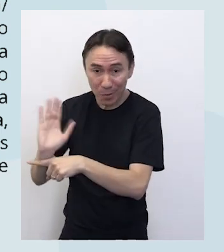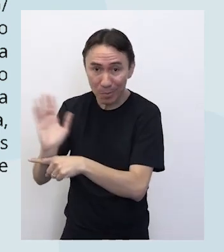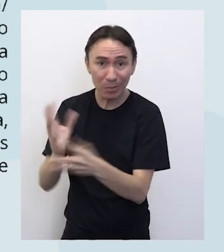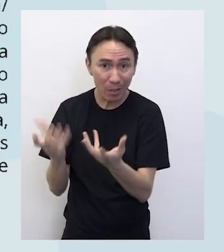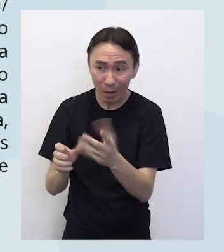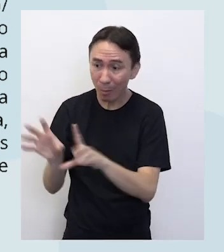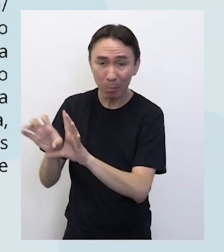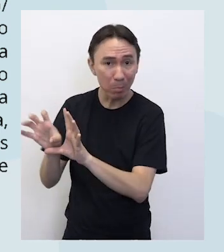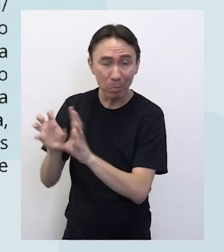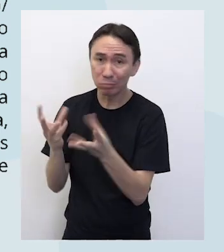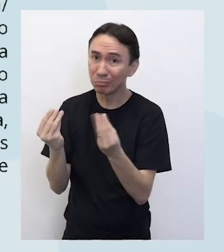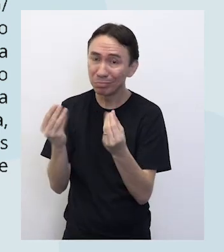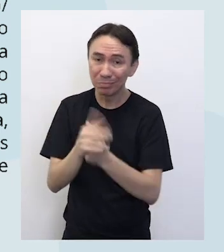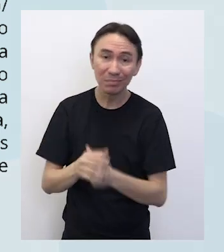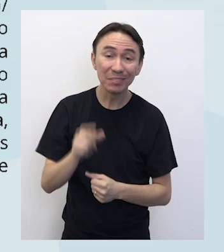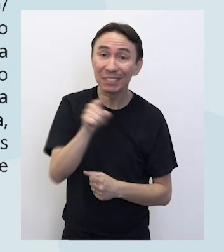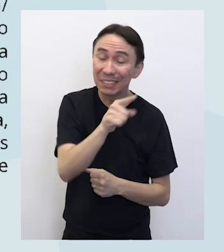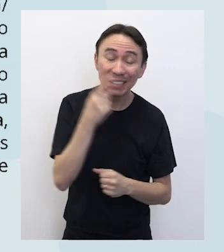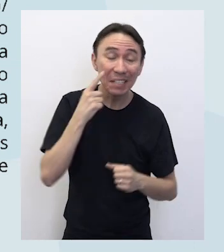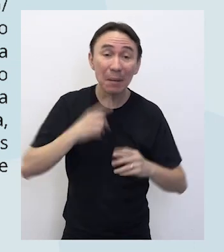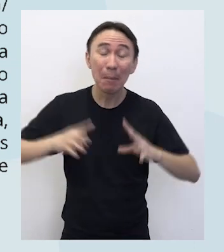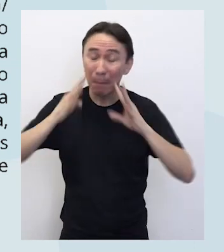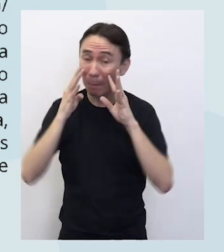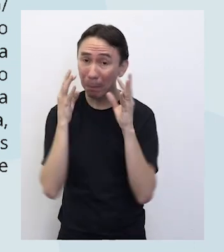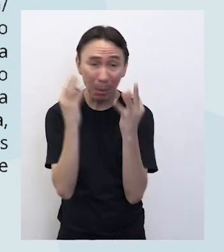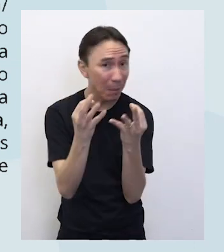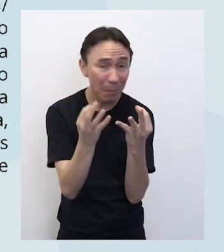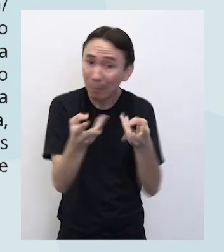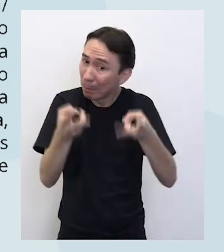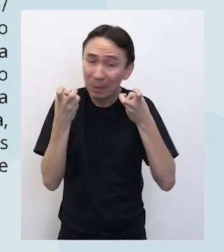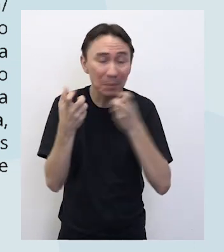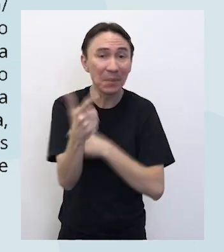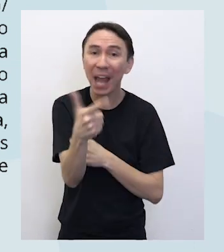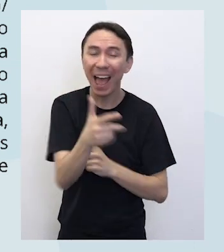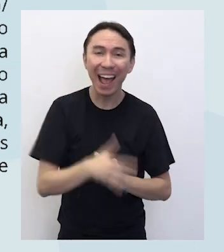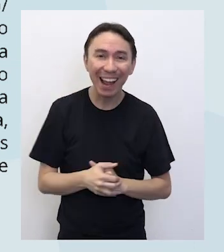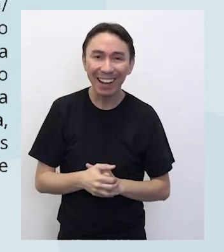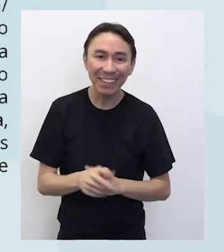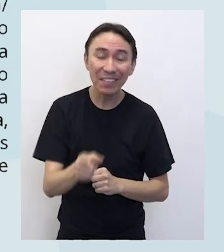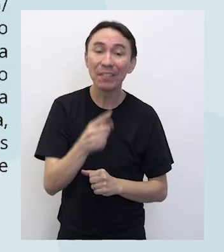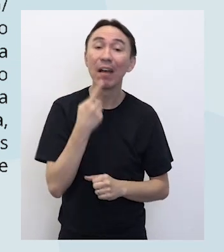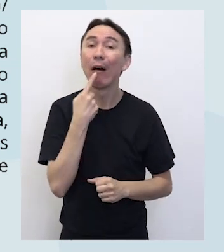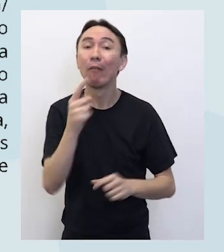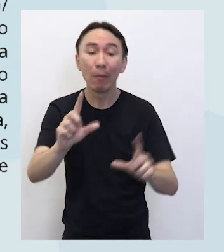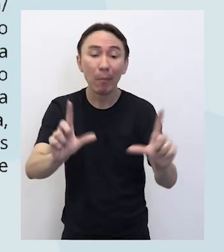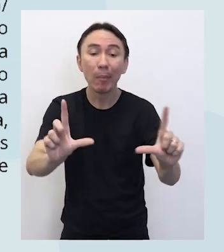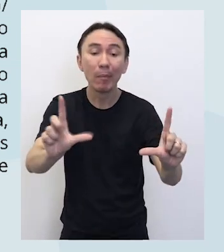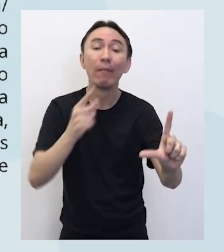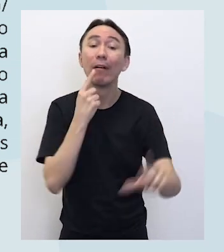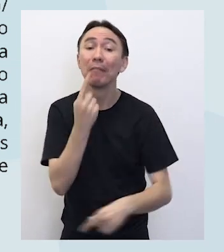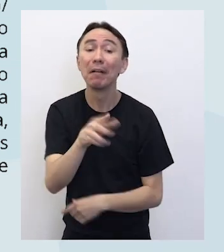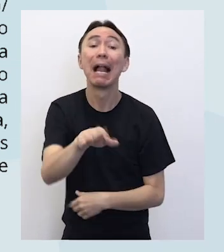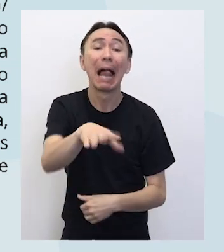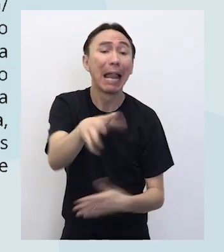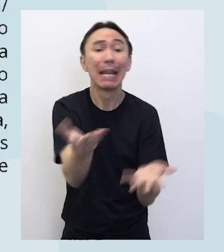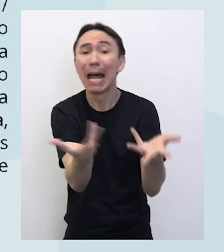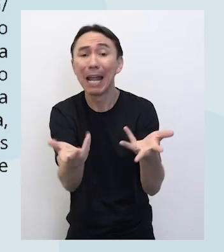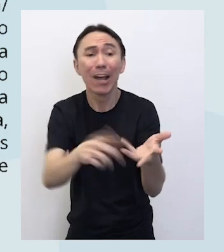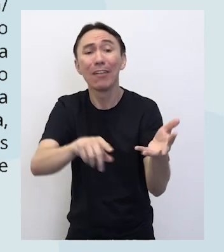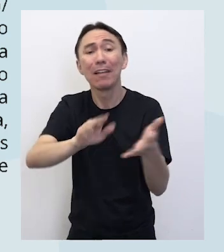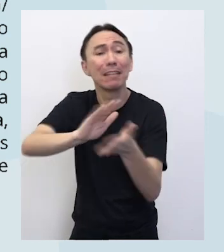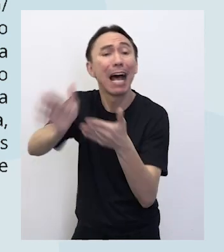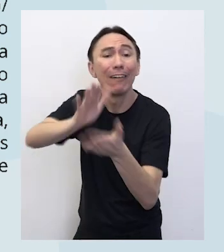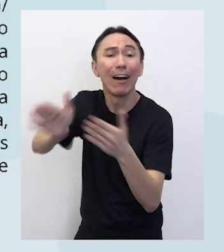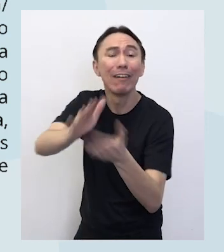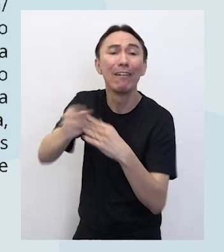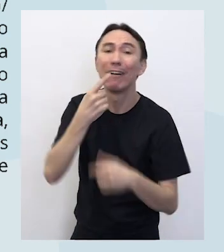Só que você está num processo tão catártico que você não percebe isso. E você fala com a TV como se aquele ator, aquele